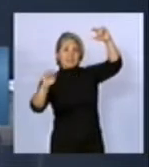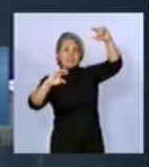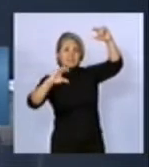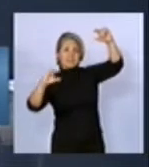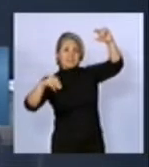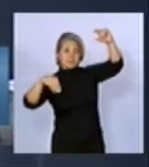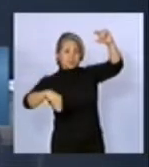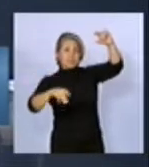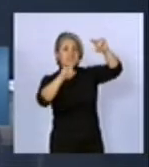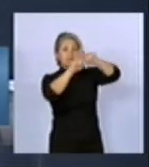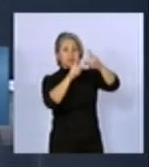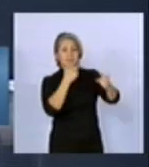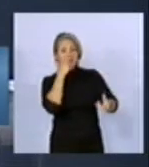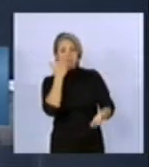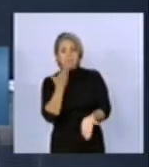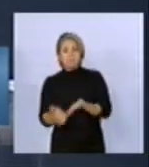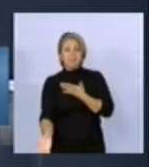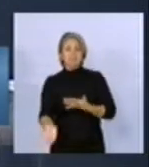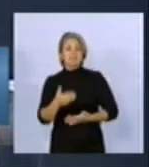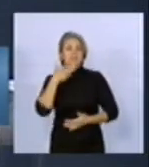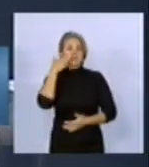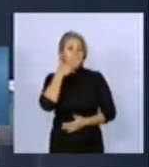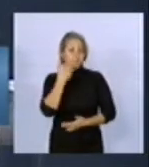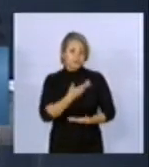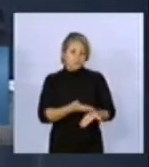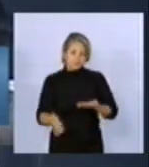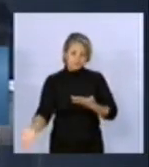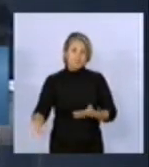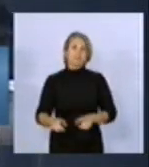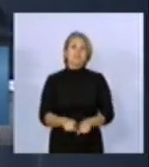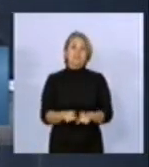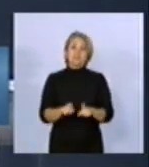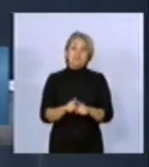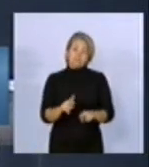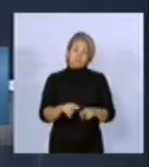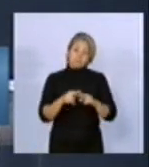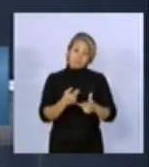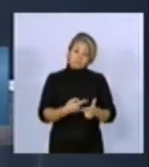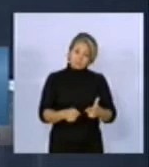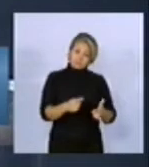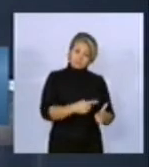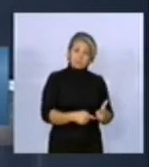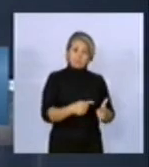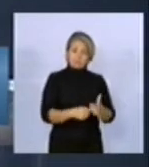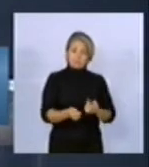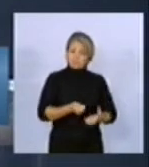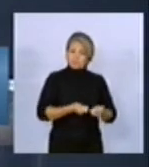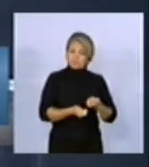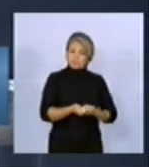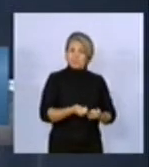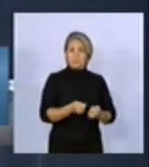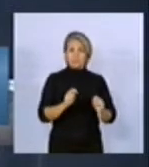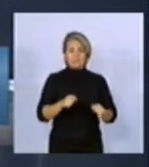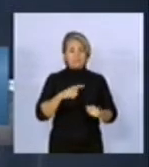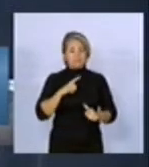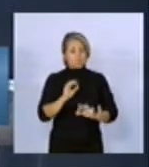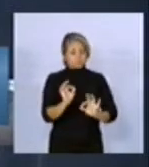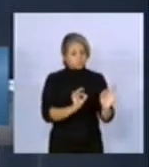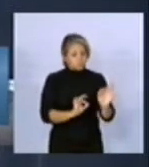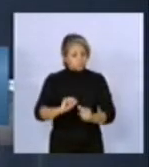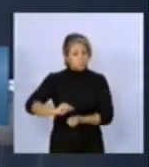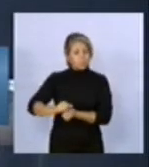volume de açúcar e perdido nisso e fatalmente da da crise imperioso aí se faz